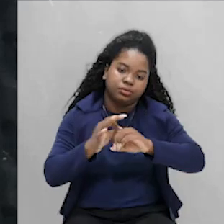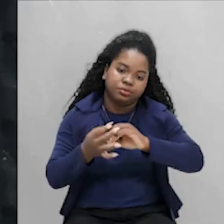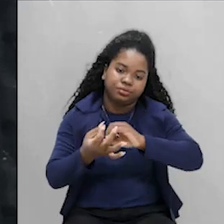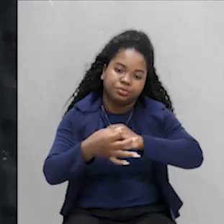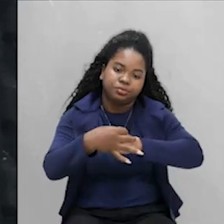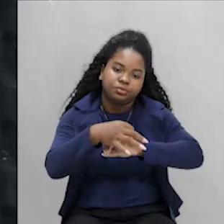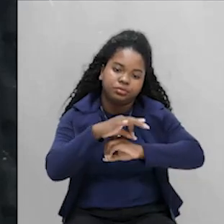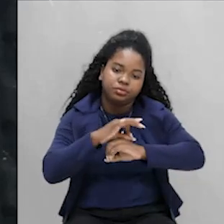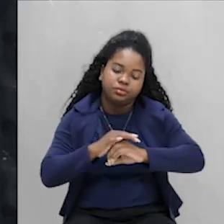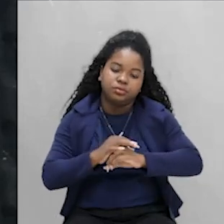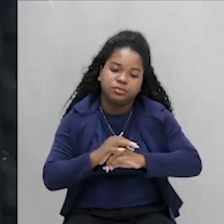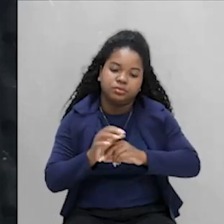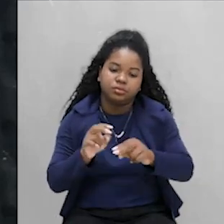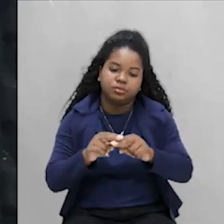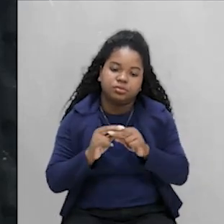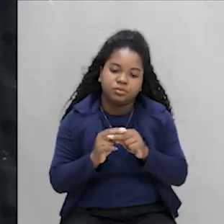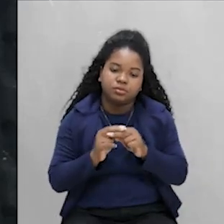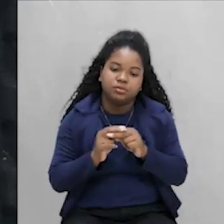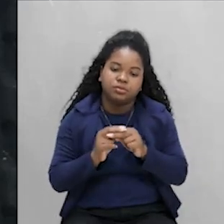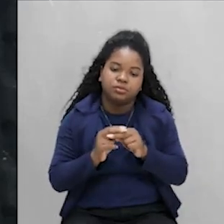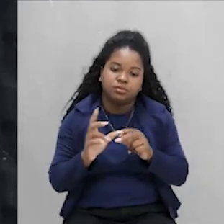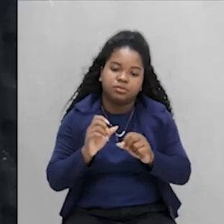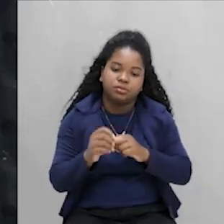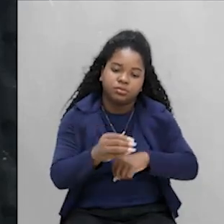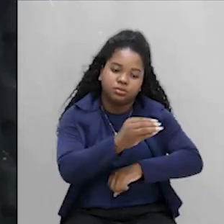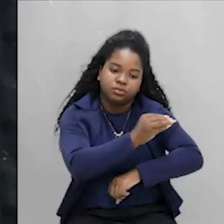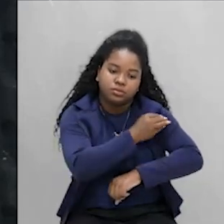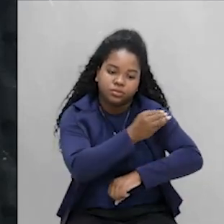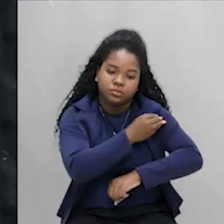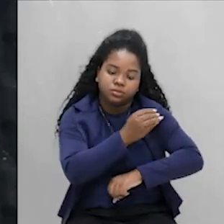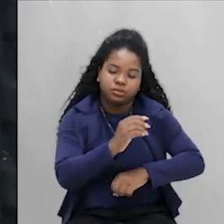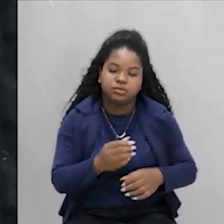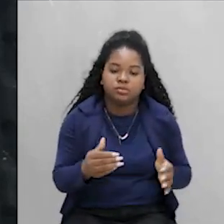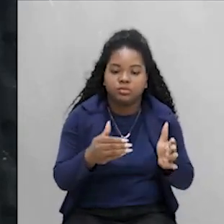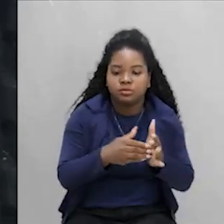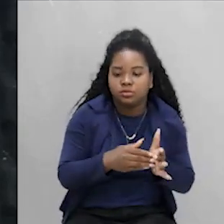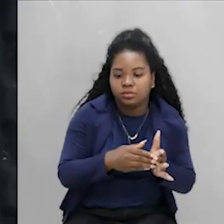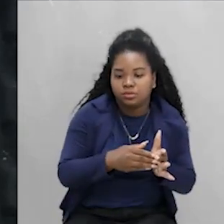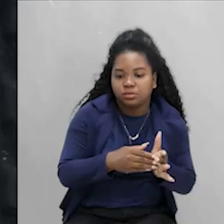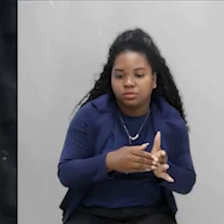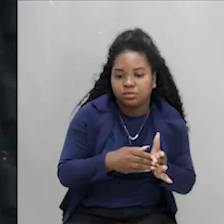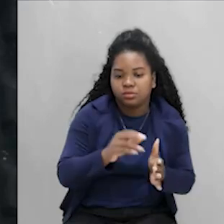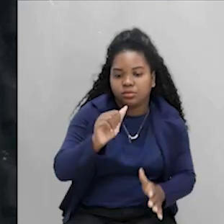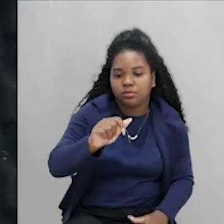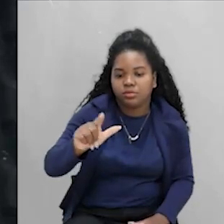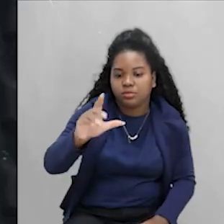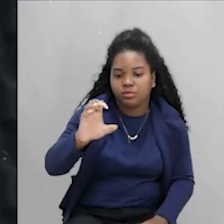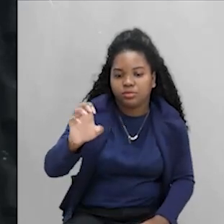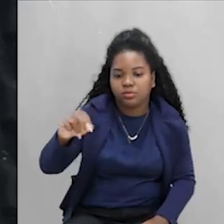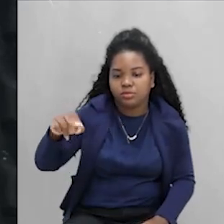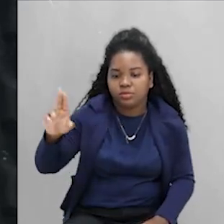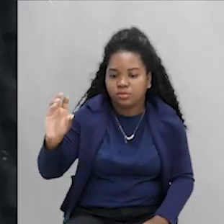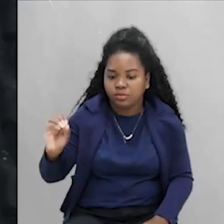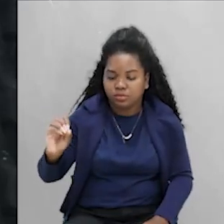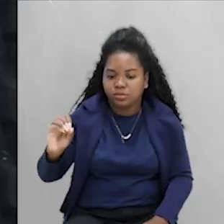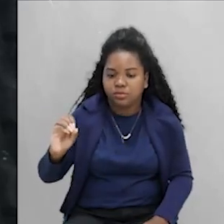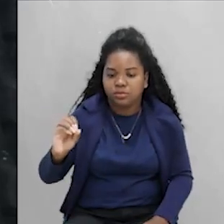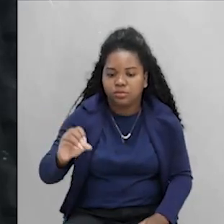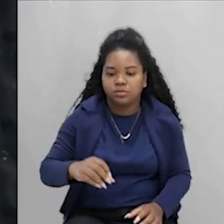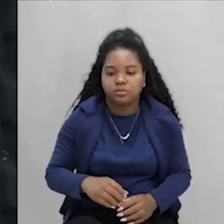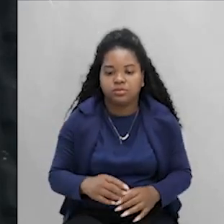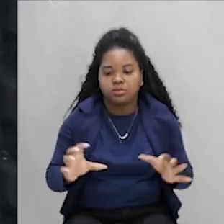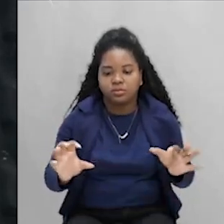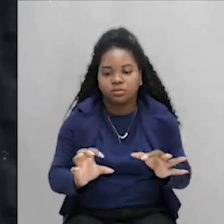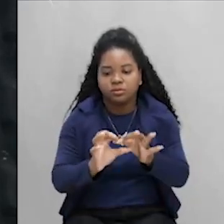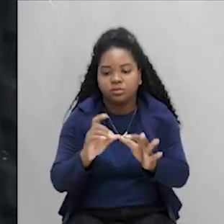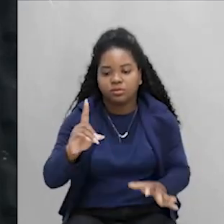nós vamos partir de um álcool e vamos chegar a um ao seno certo a formação de uma ligação